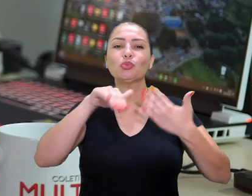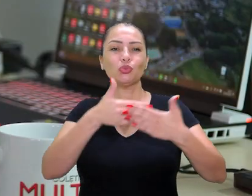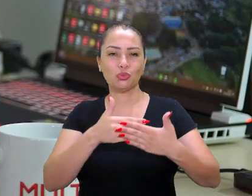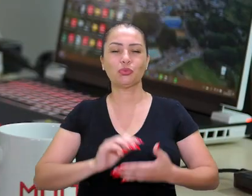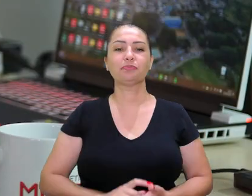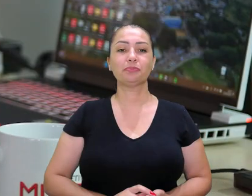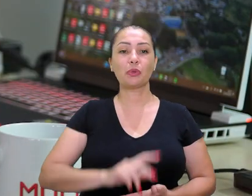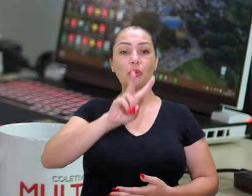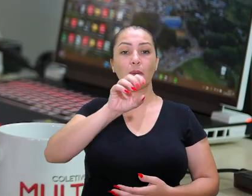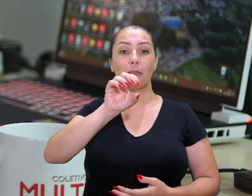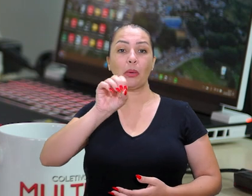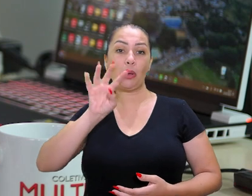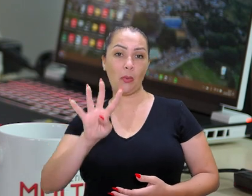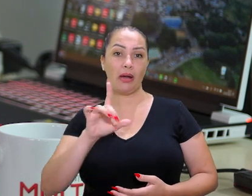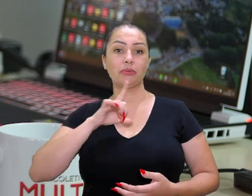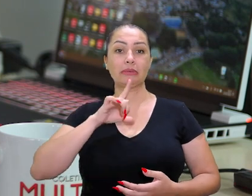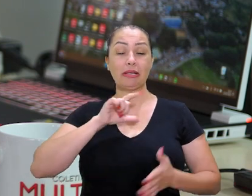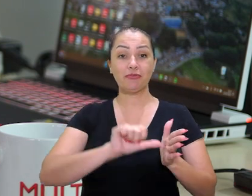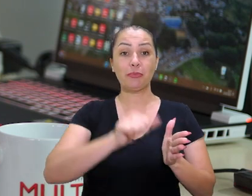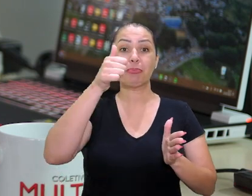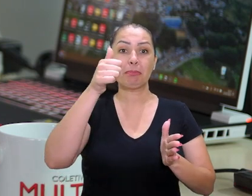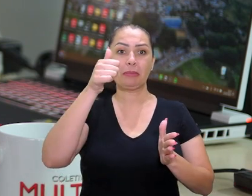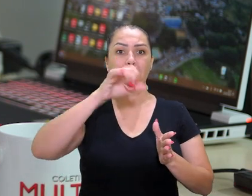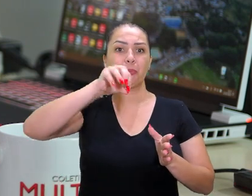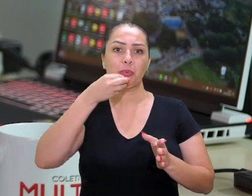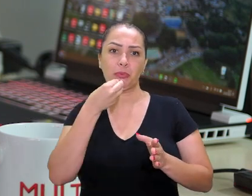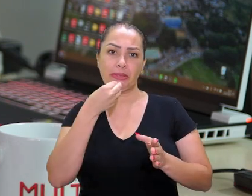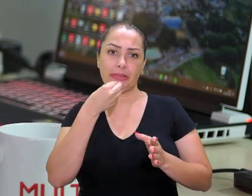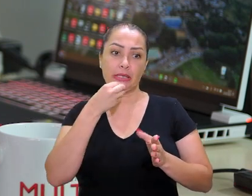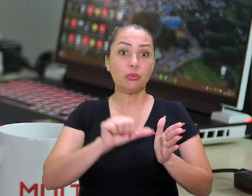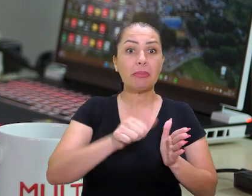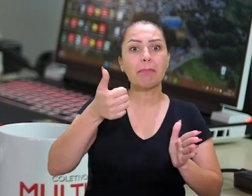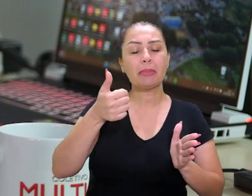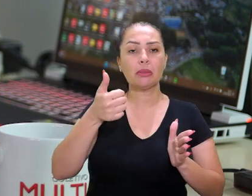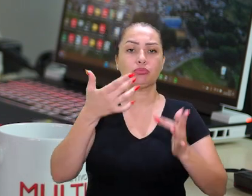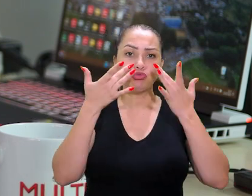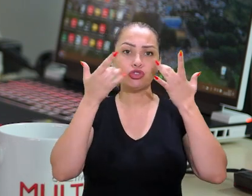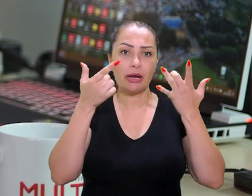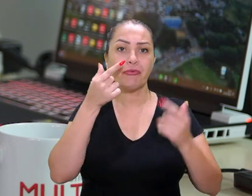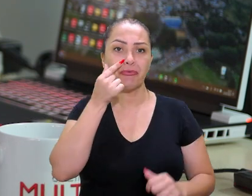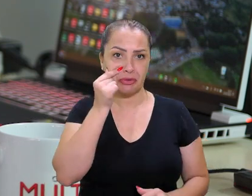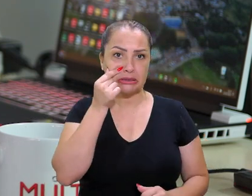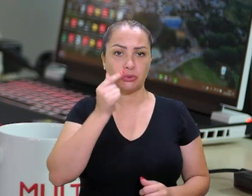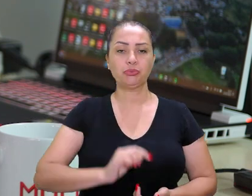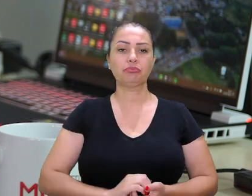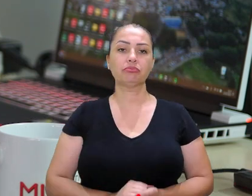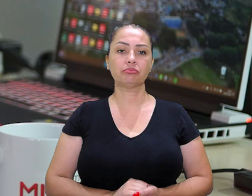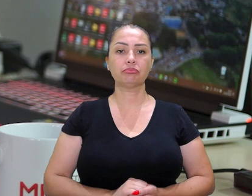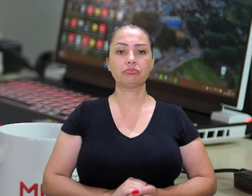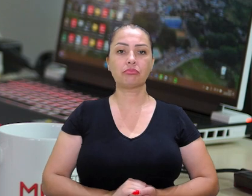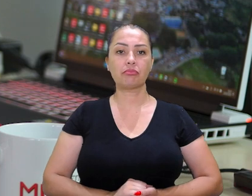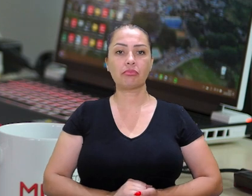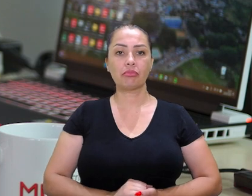em 2004, a possibilidade de ter um primeiro espaço, né? Ter um primeiro teatro físico, que foi cedido pela